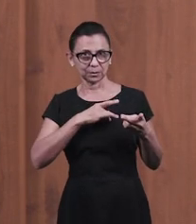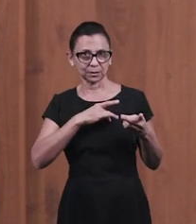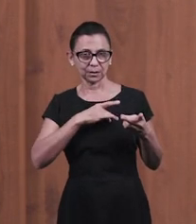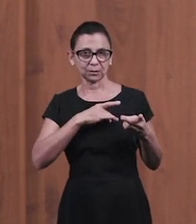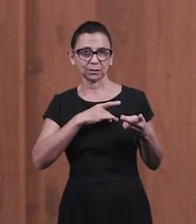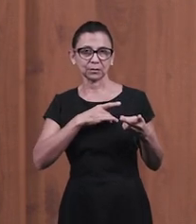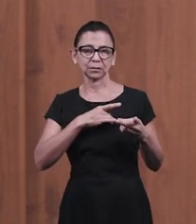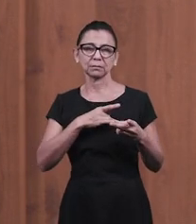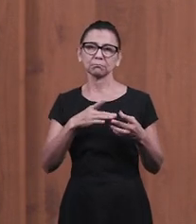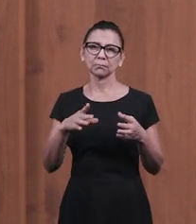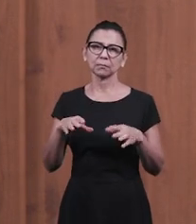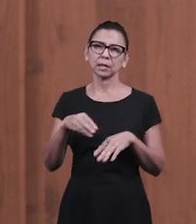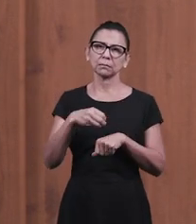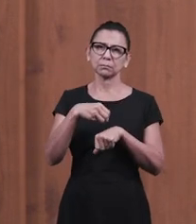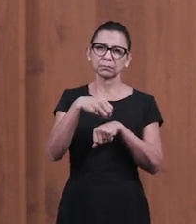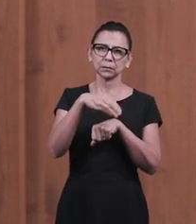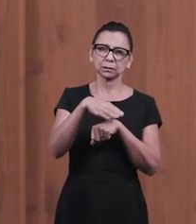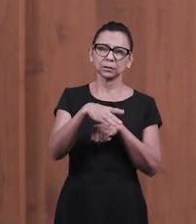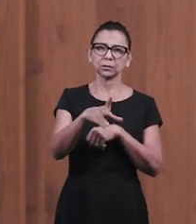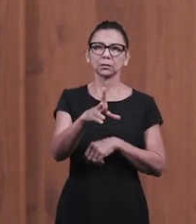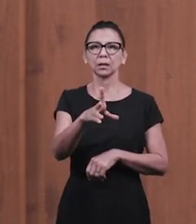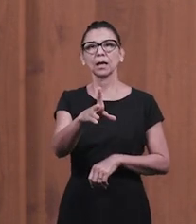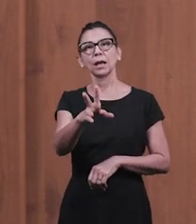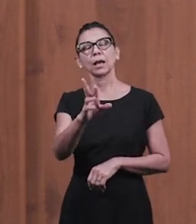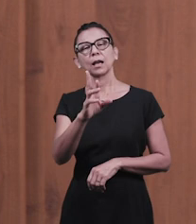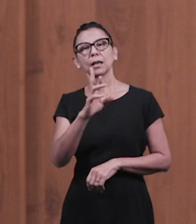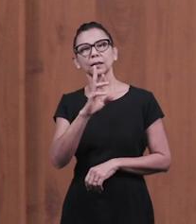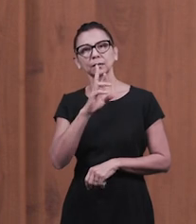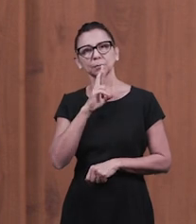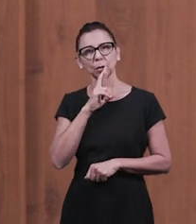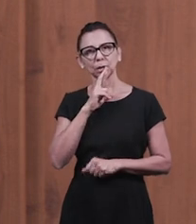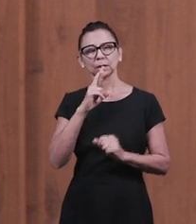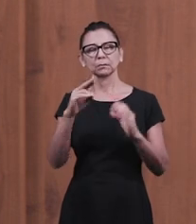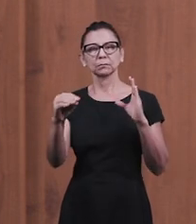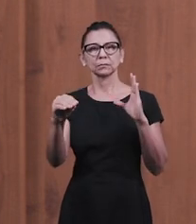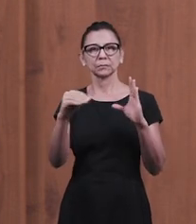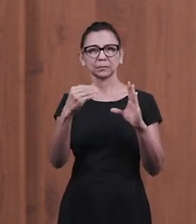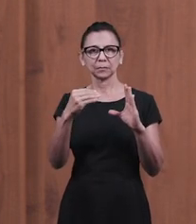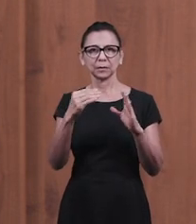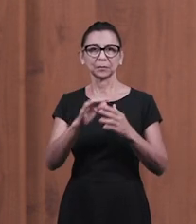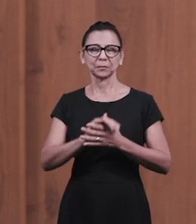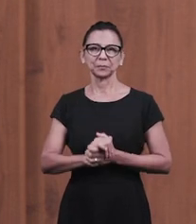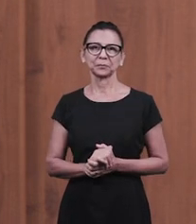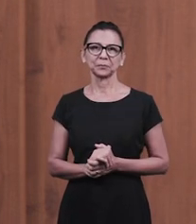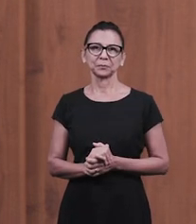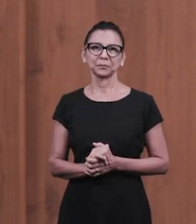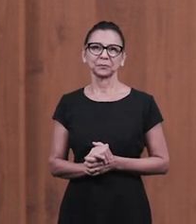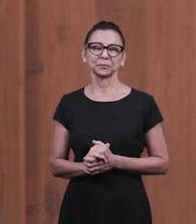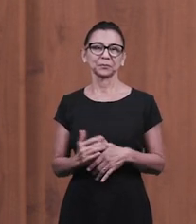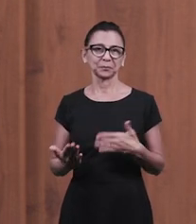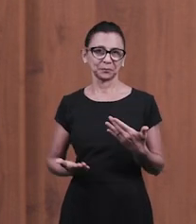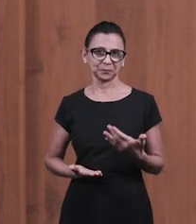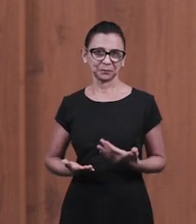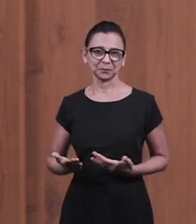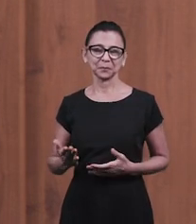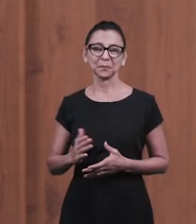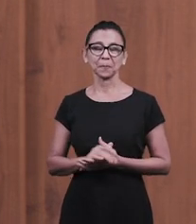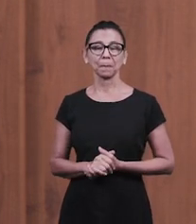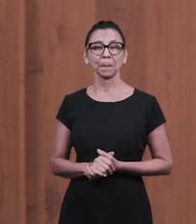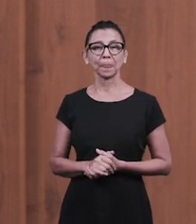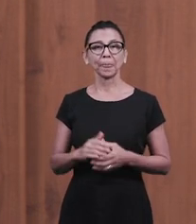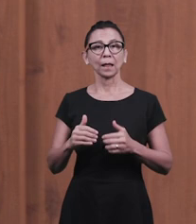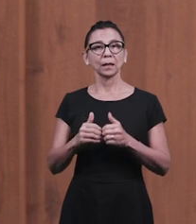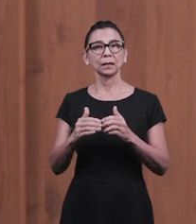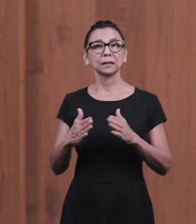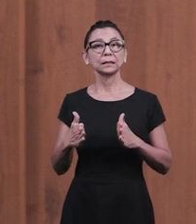então transmitir algumas respostas que nos foram enviadas através dos nossos irmãos. E assim, portanto, vamos